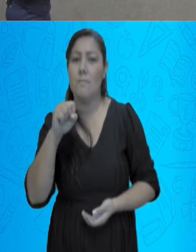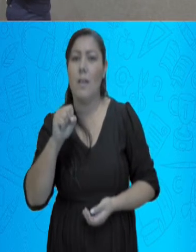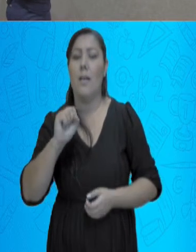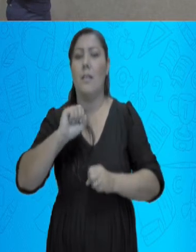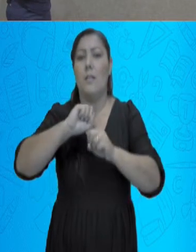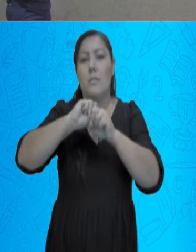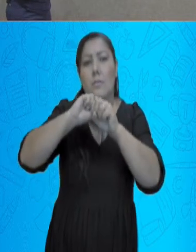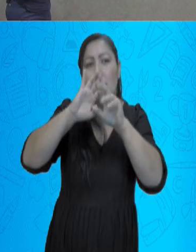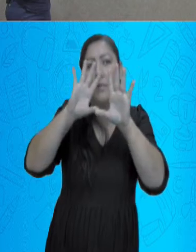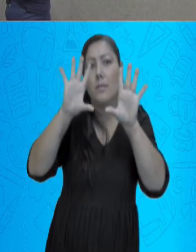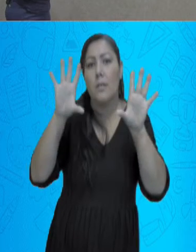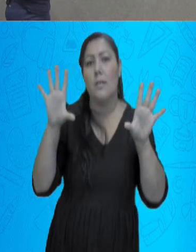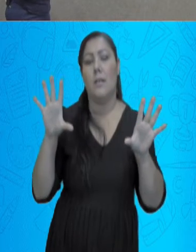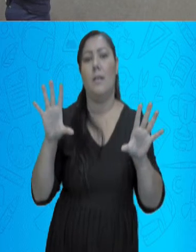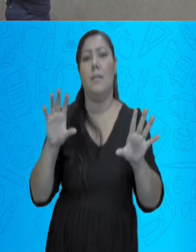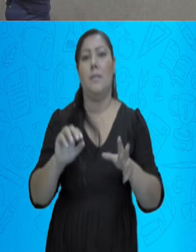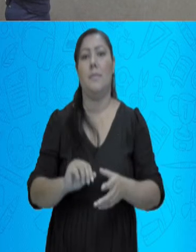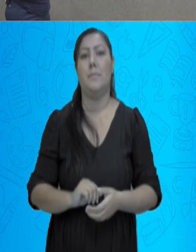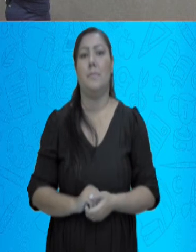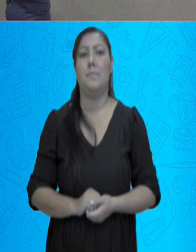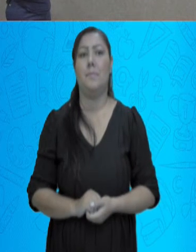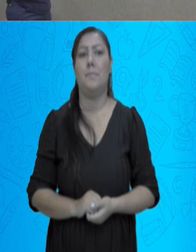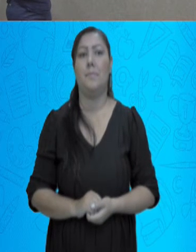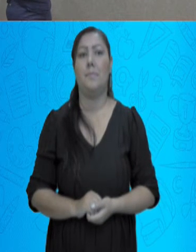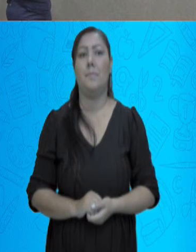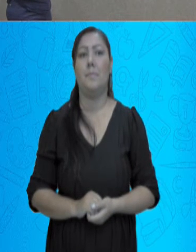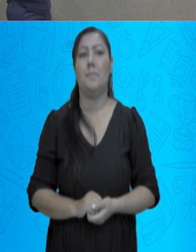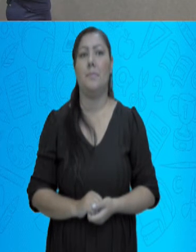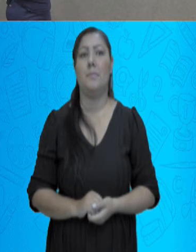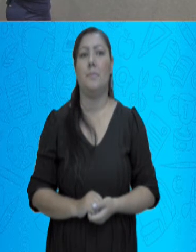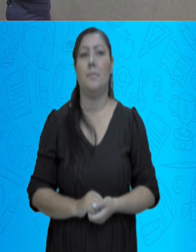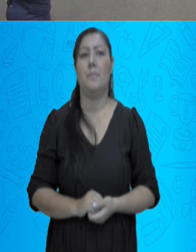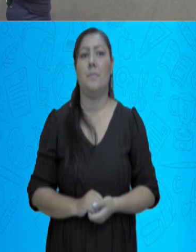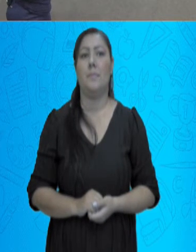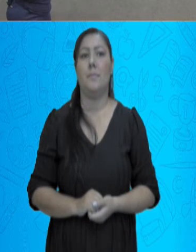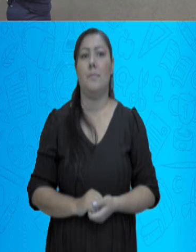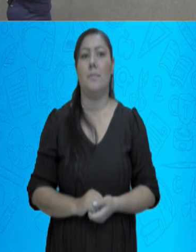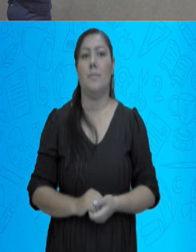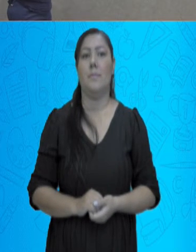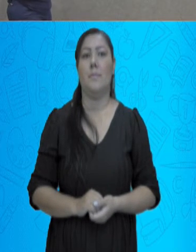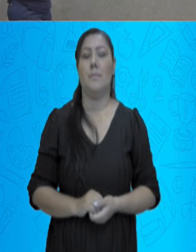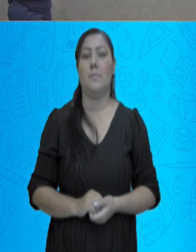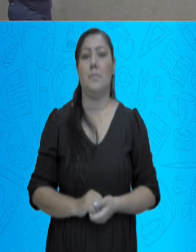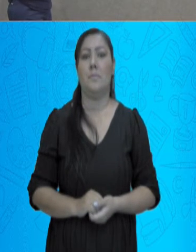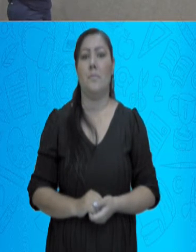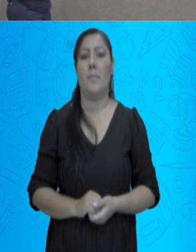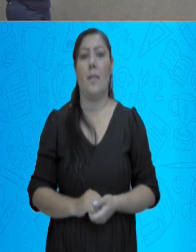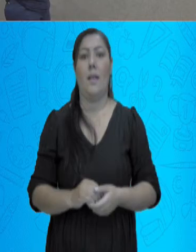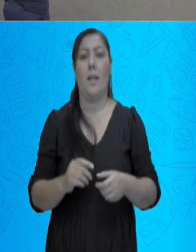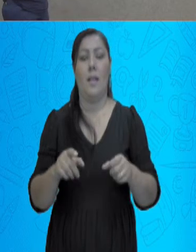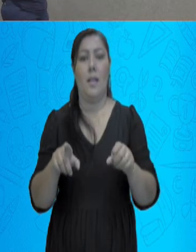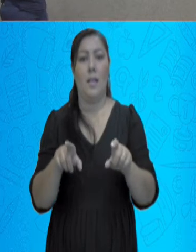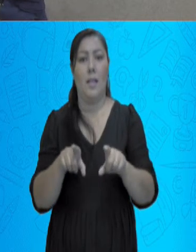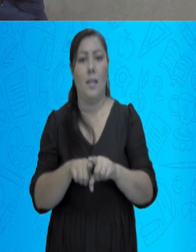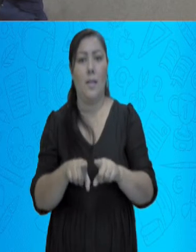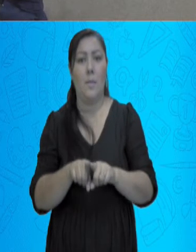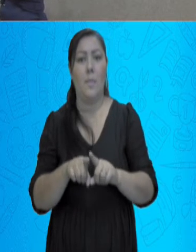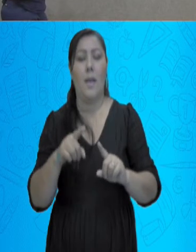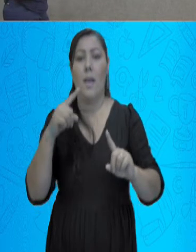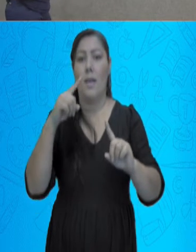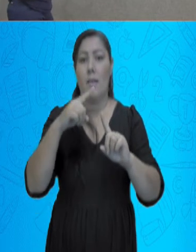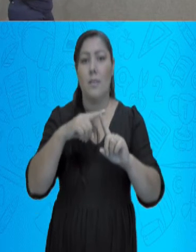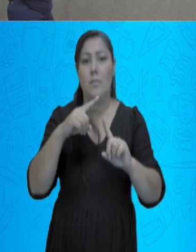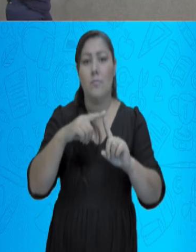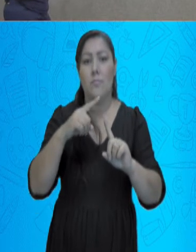como foi dito isso. Pode fazer também o uso de figuras. Nós falamos, as figuras elas são extremamente